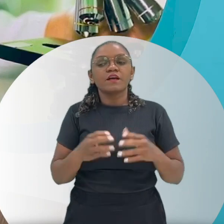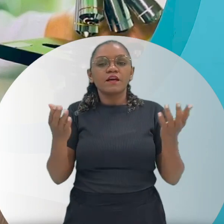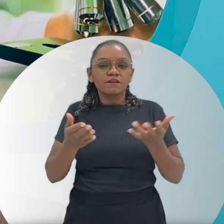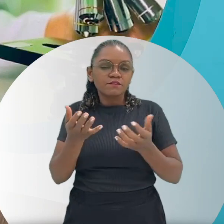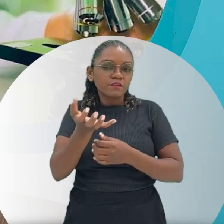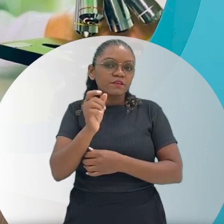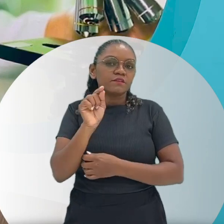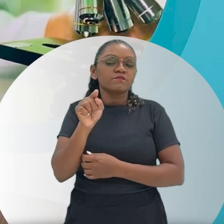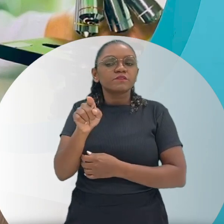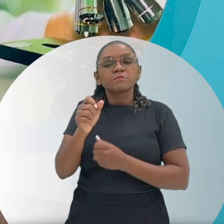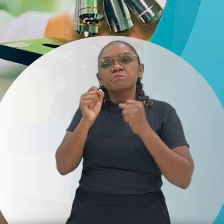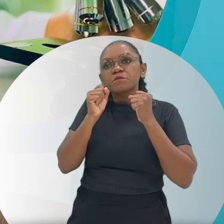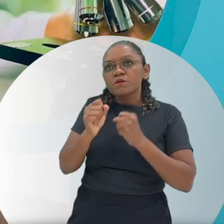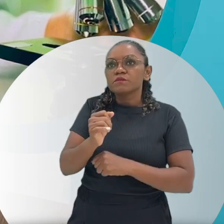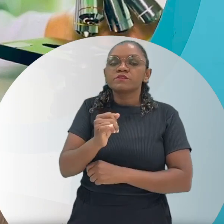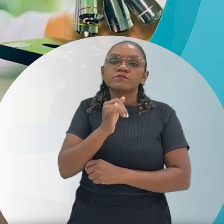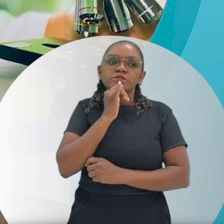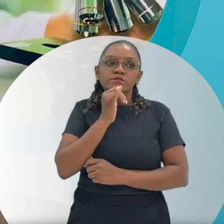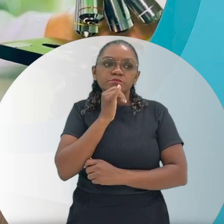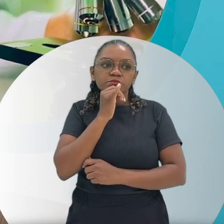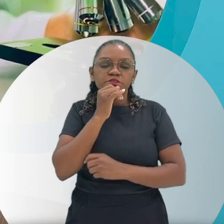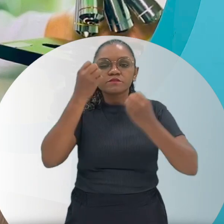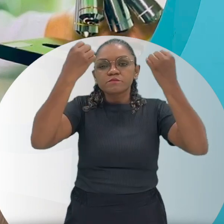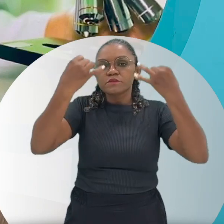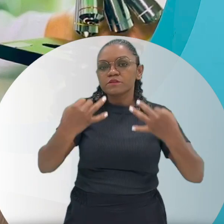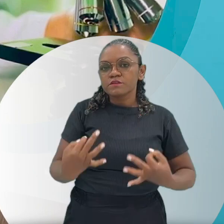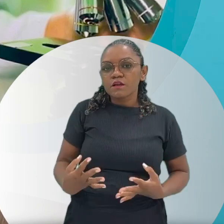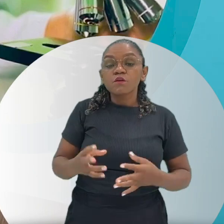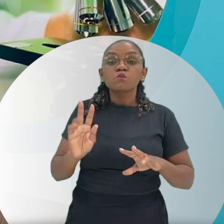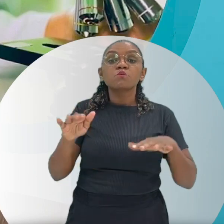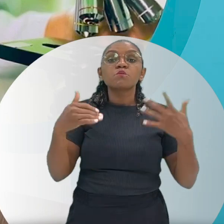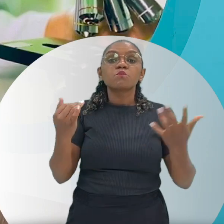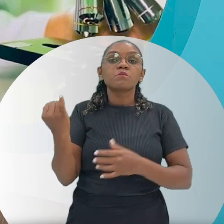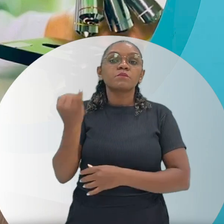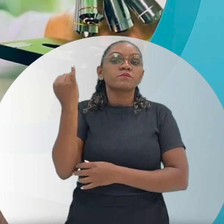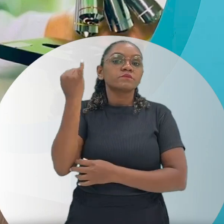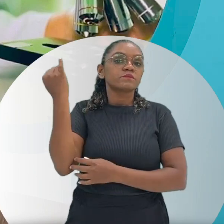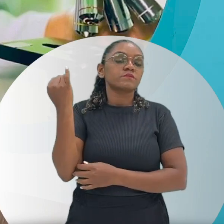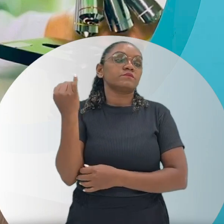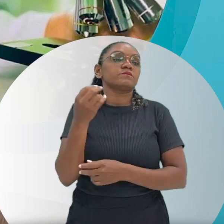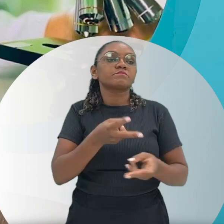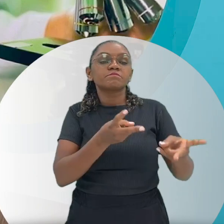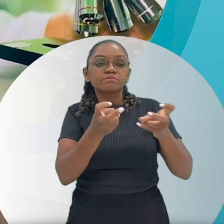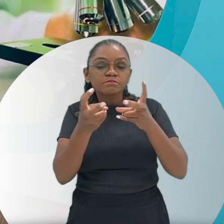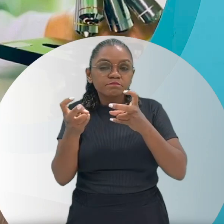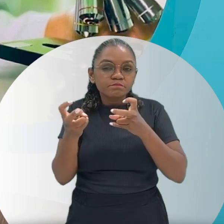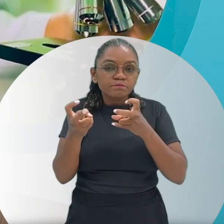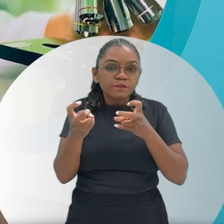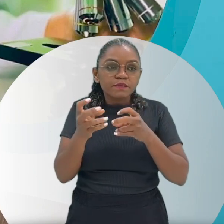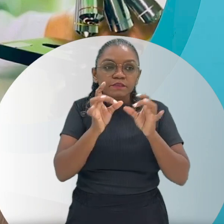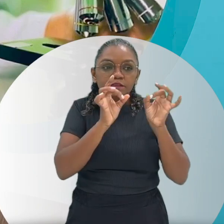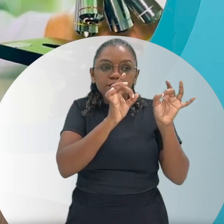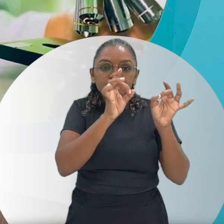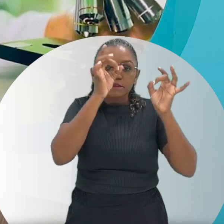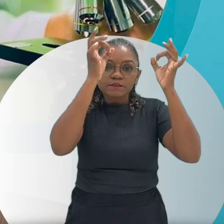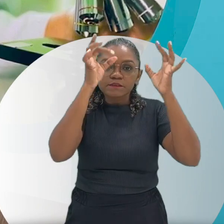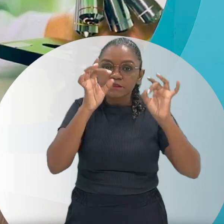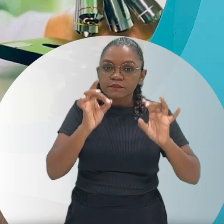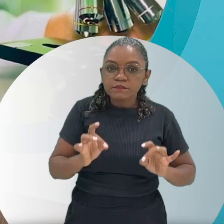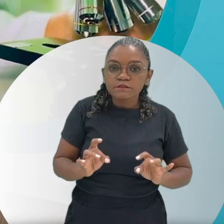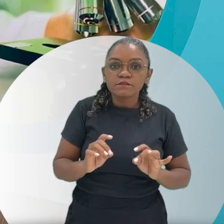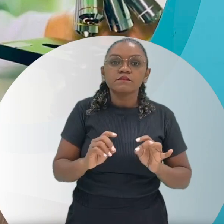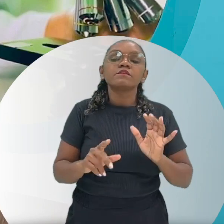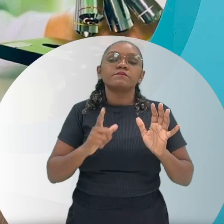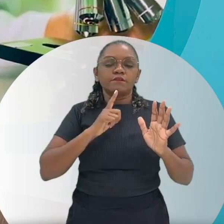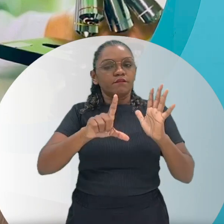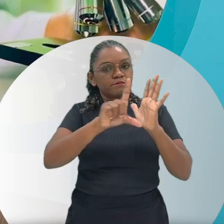isso, assim, dessa importância da gente sempre estar observando os detalhes, né, que claro, que estão na lei,